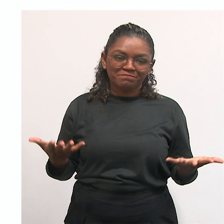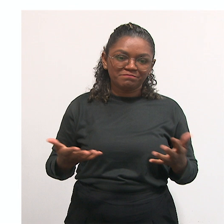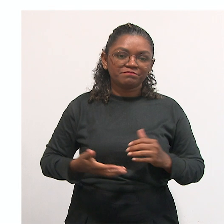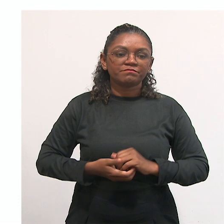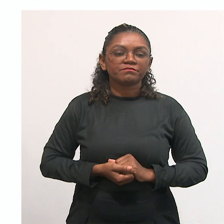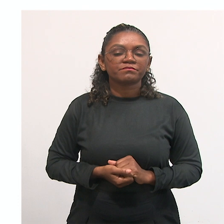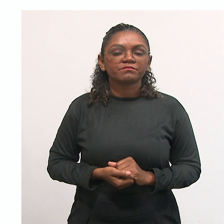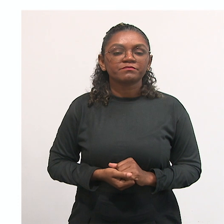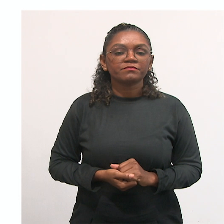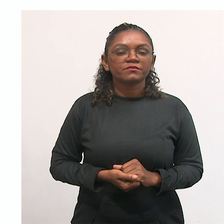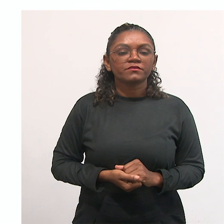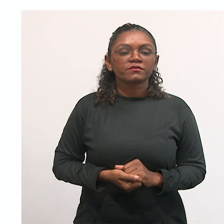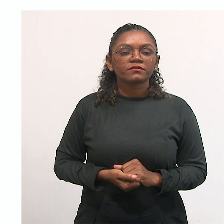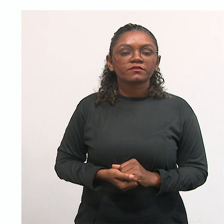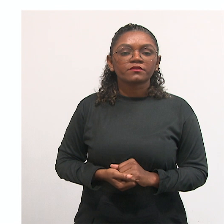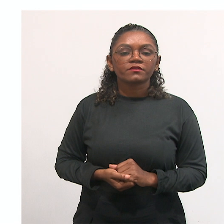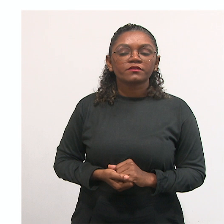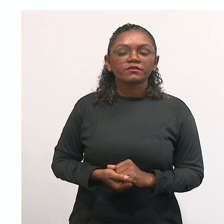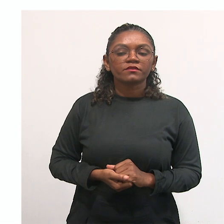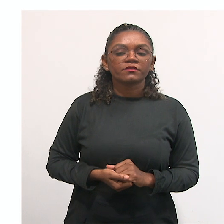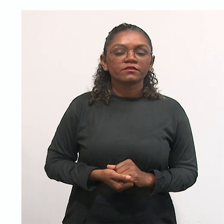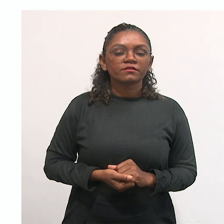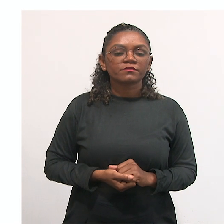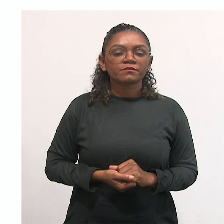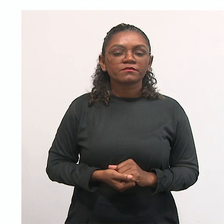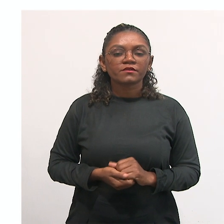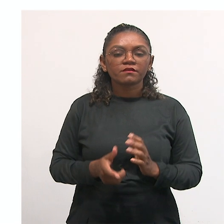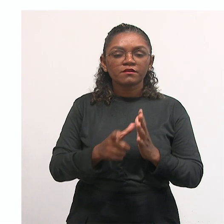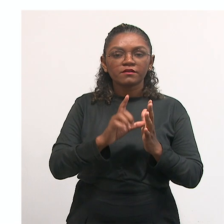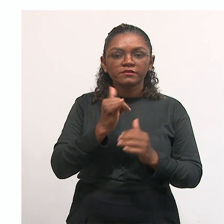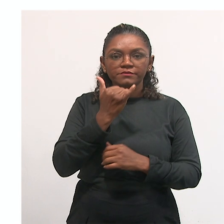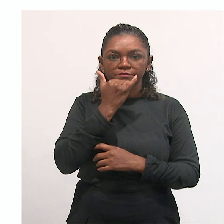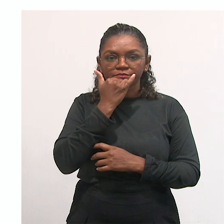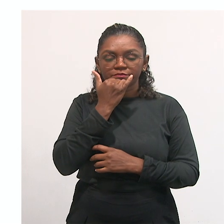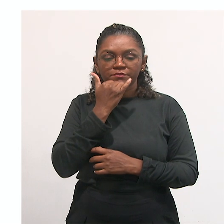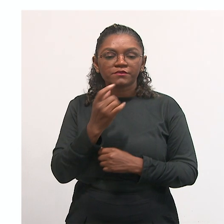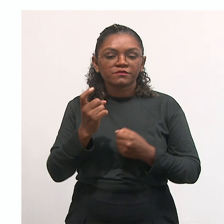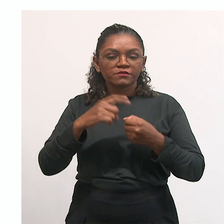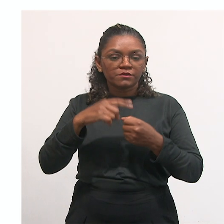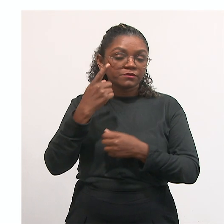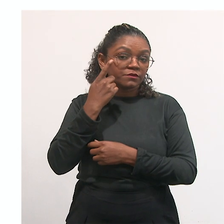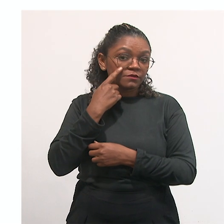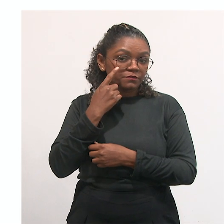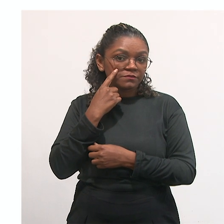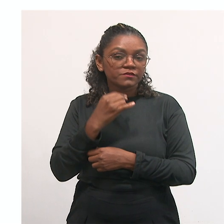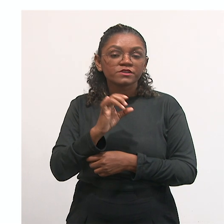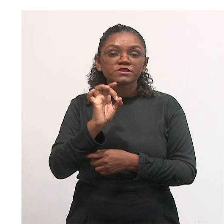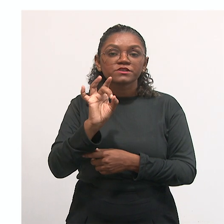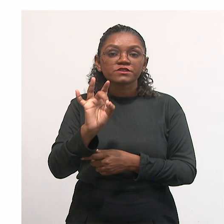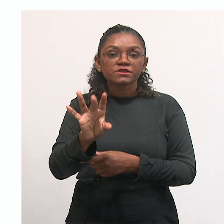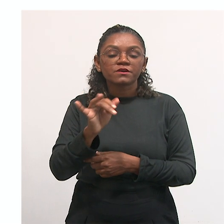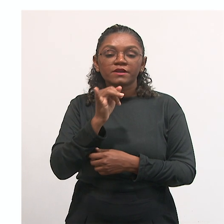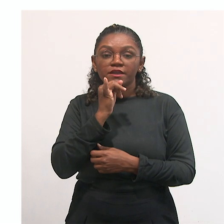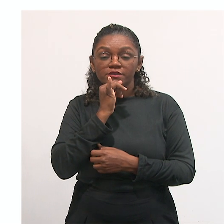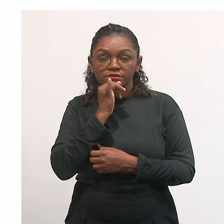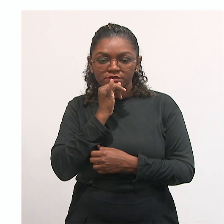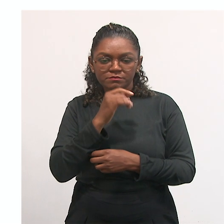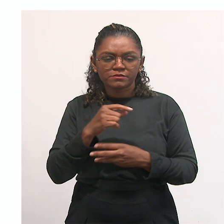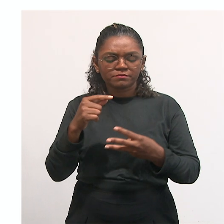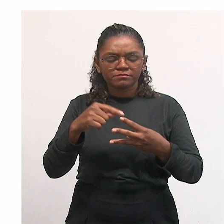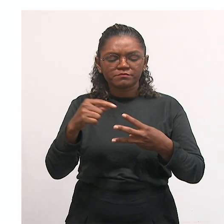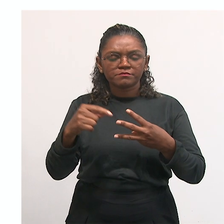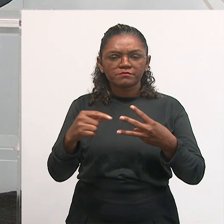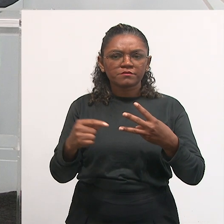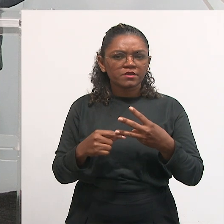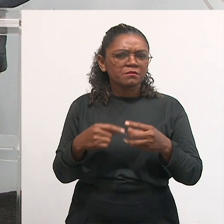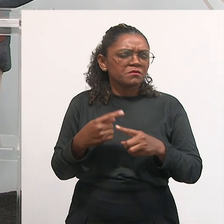Perfeito? Eu vou voltar aqui, desculpa, né? E vou dar um exemplo para vocês aqui da gestão da qualidade. Gente, por que é importante